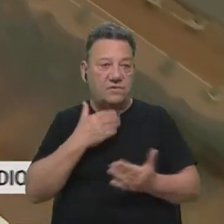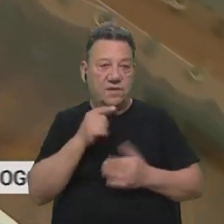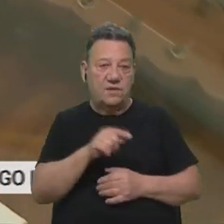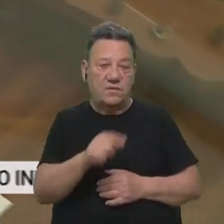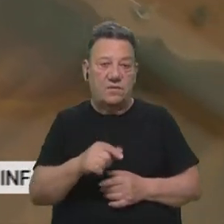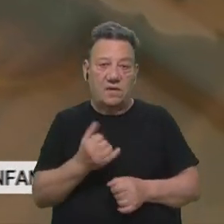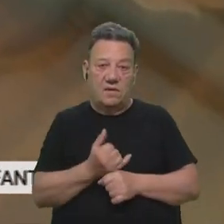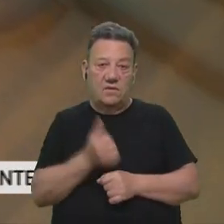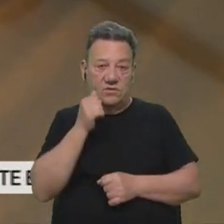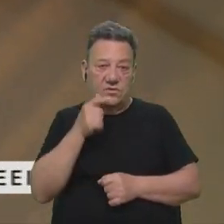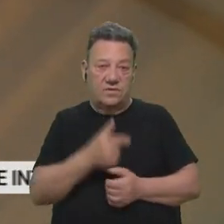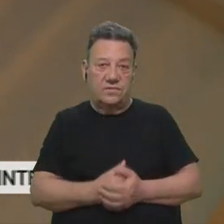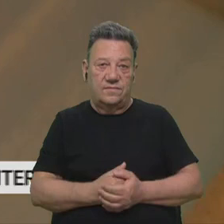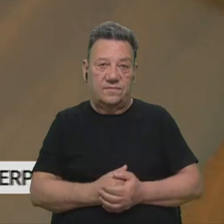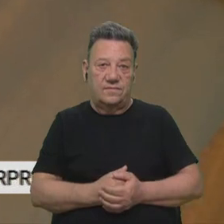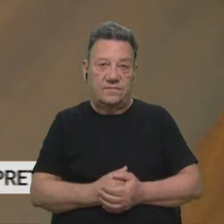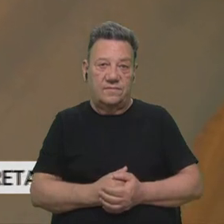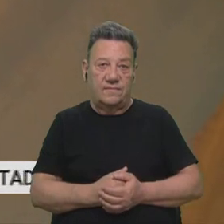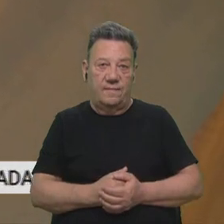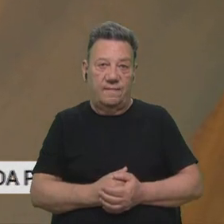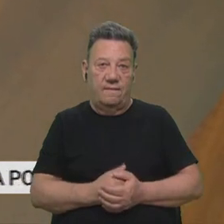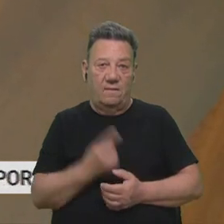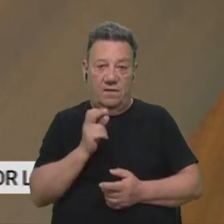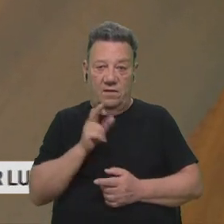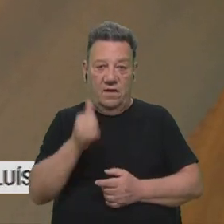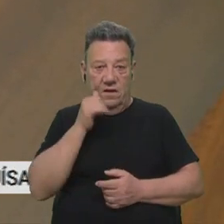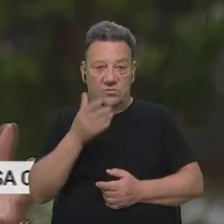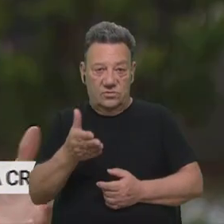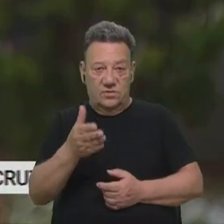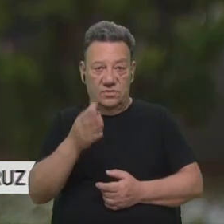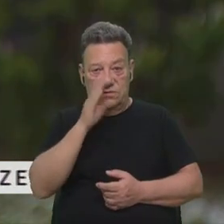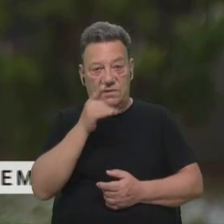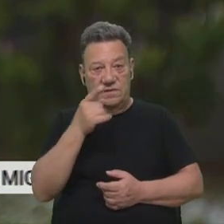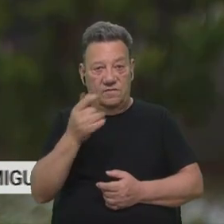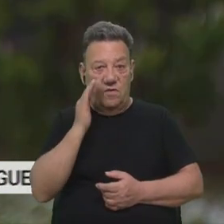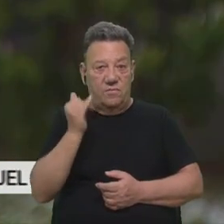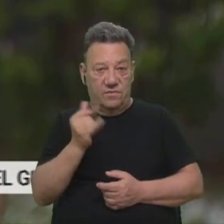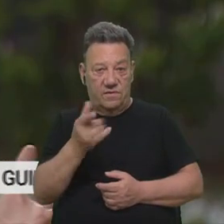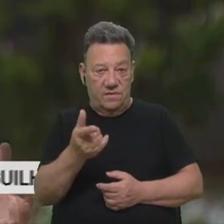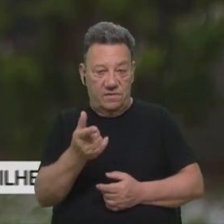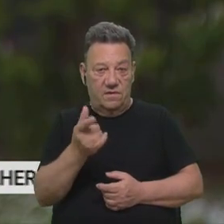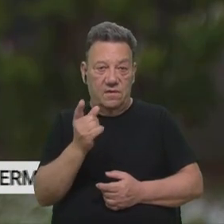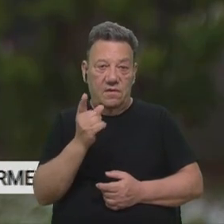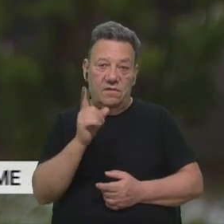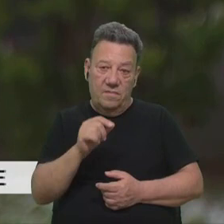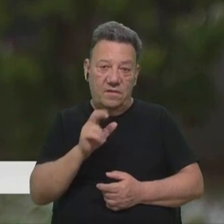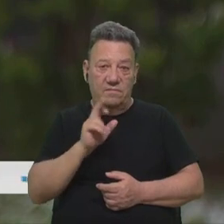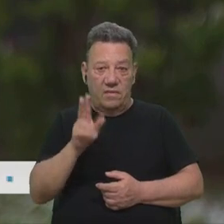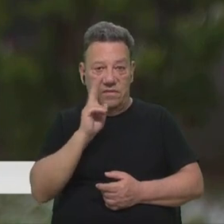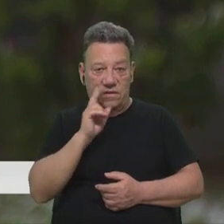espetáculos no arquipélago dos Açores. Numa ida aos Açores e se tiver a oportunidade, não deixe de